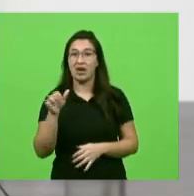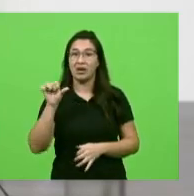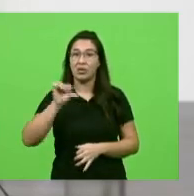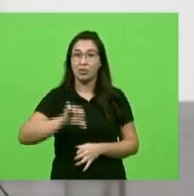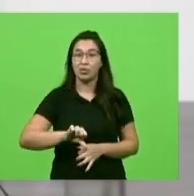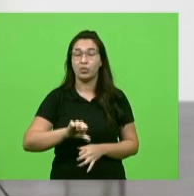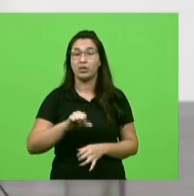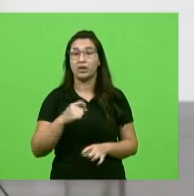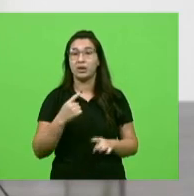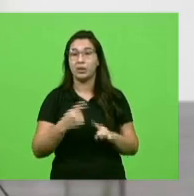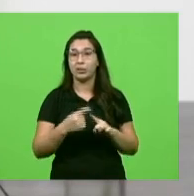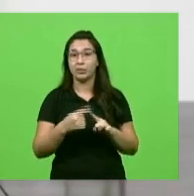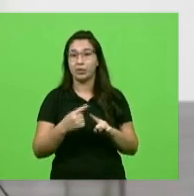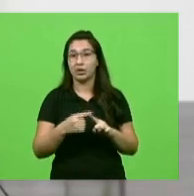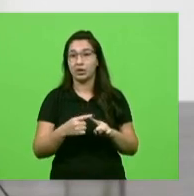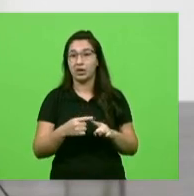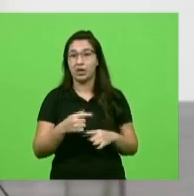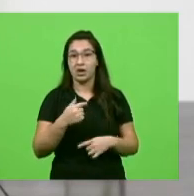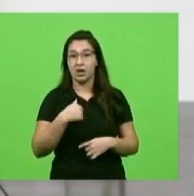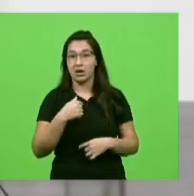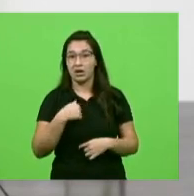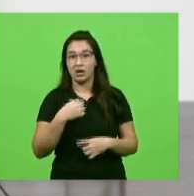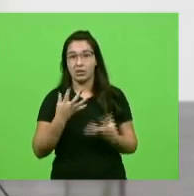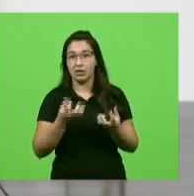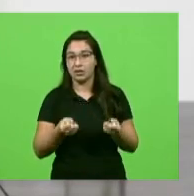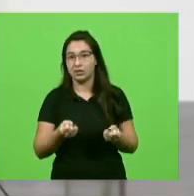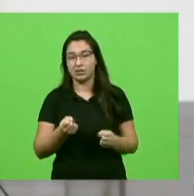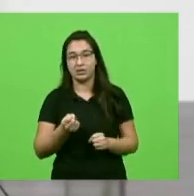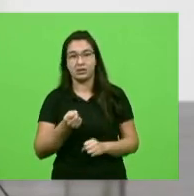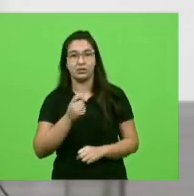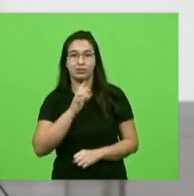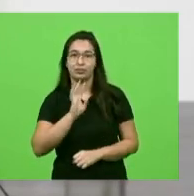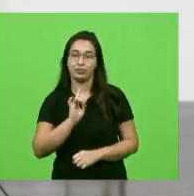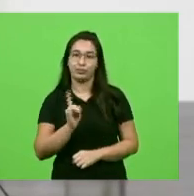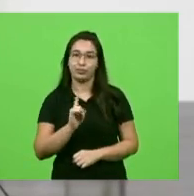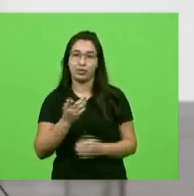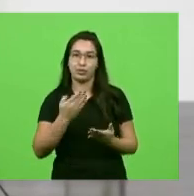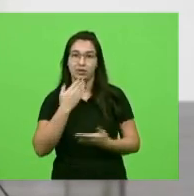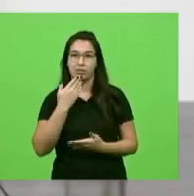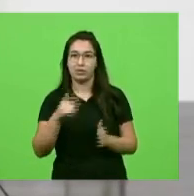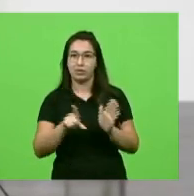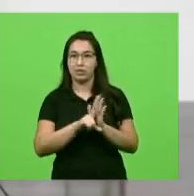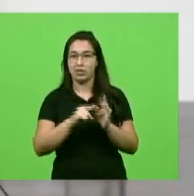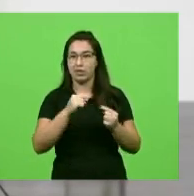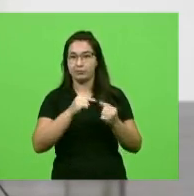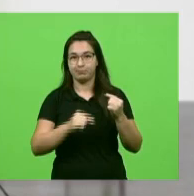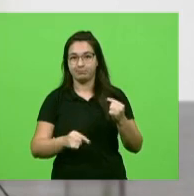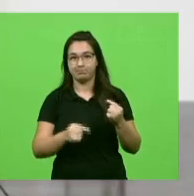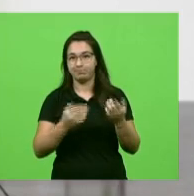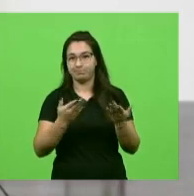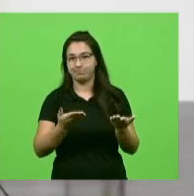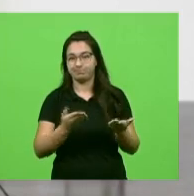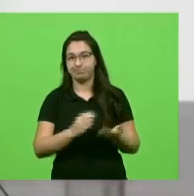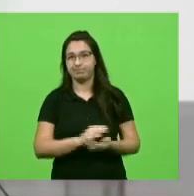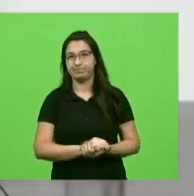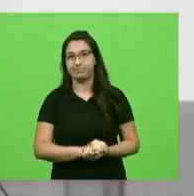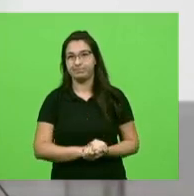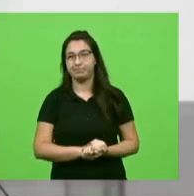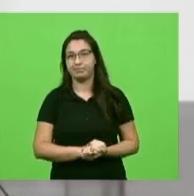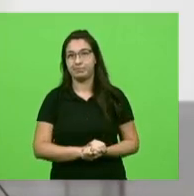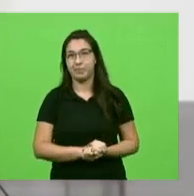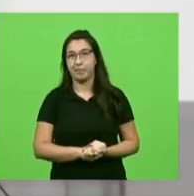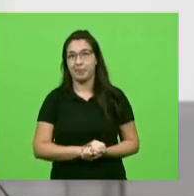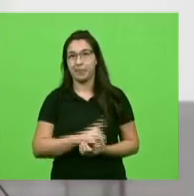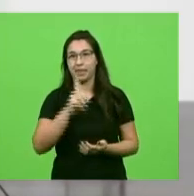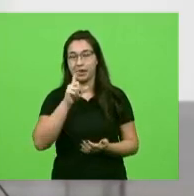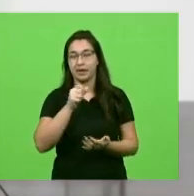qual eu não conheci do pedido, não conheço do pedido, pela ilegitimidade do requerente. Então, foi essa a